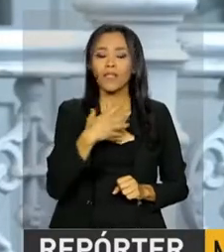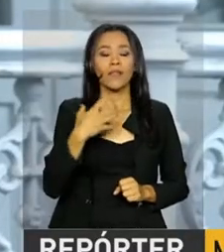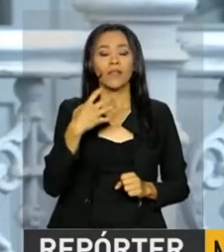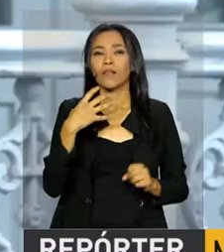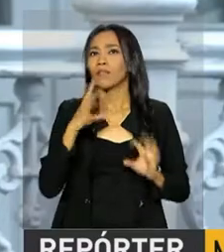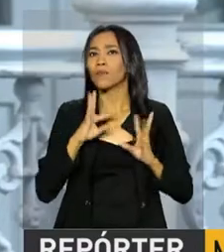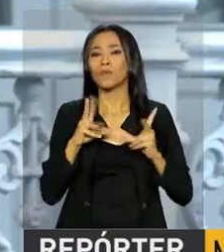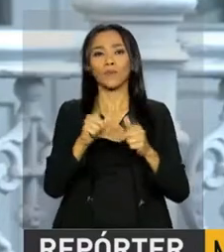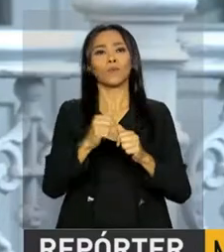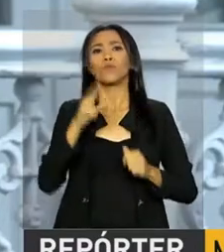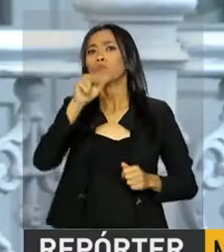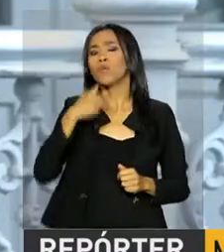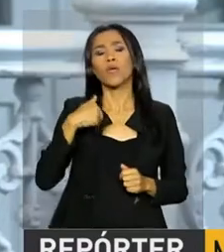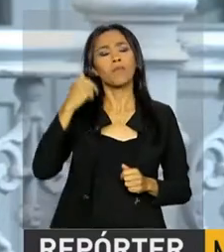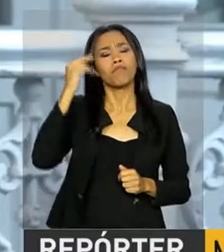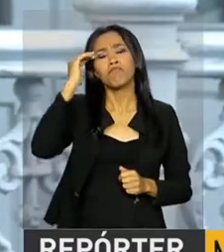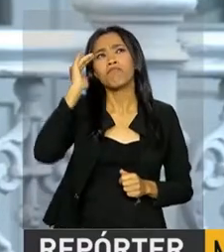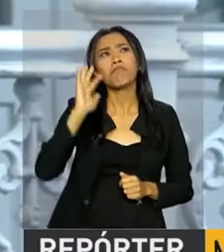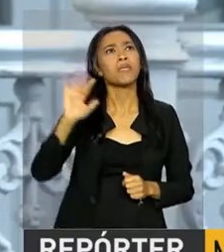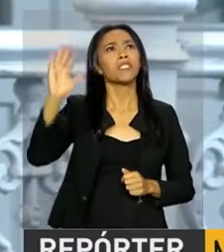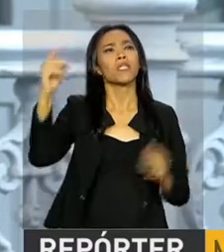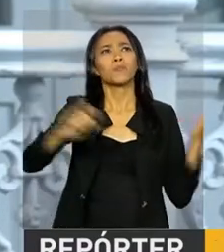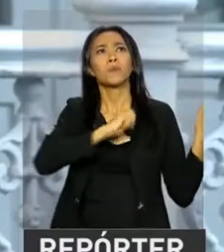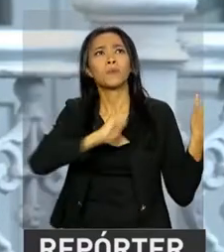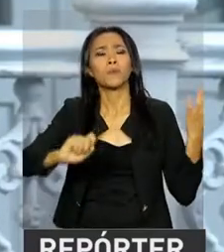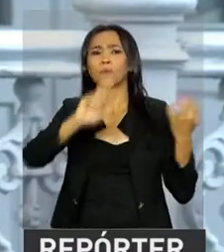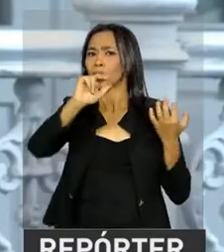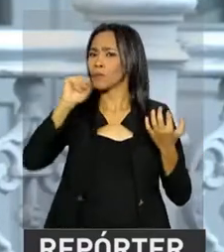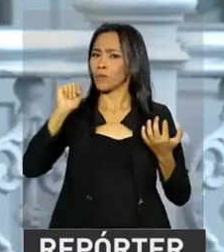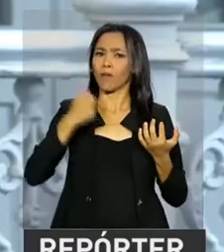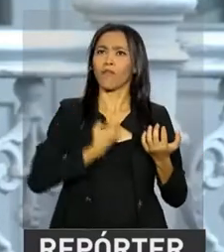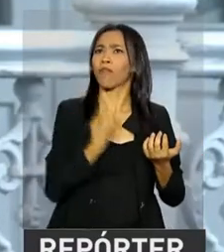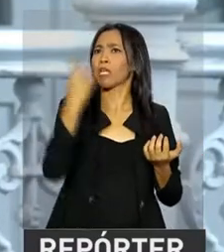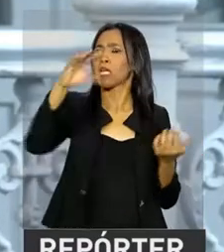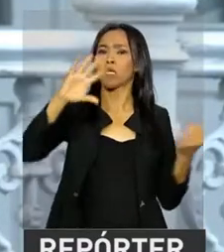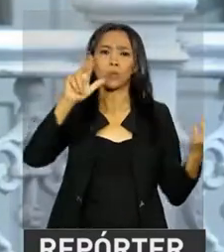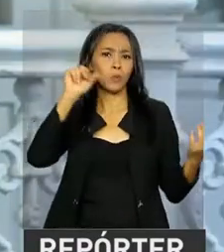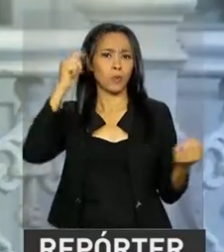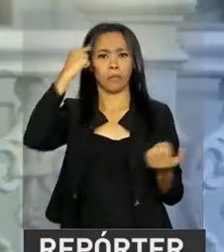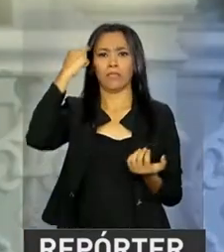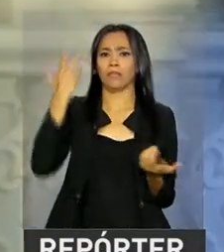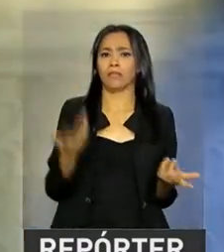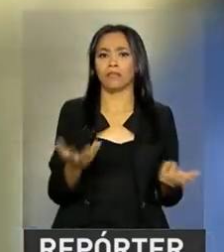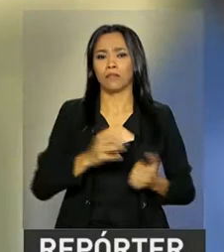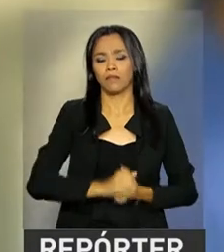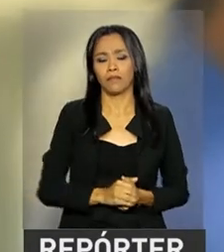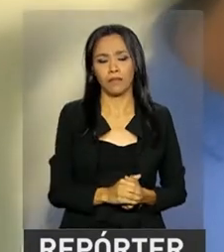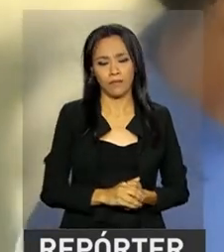imaginei fazer viagens. Então, hoje em dia, o que eu mais quero é ser musicista mesmo.